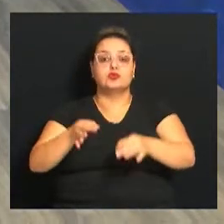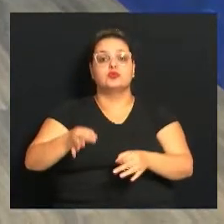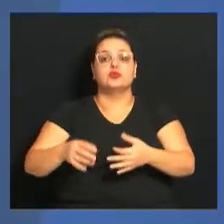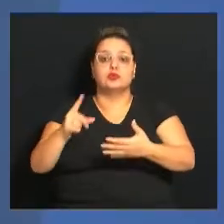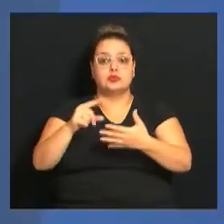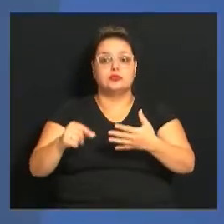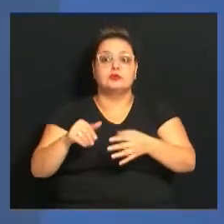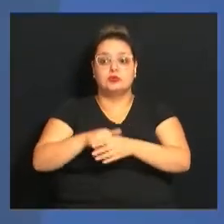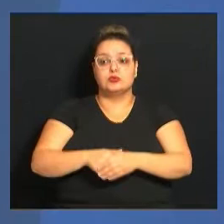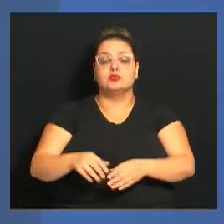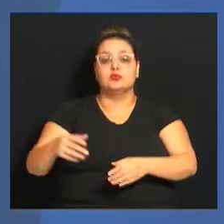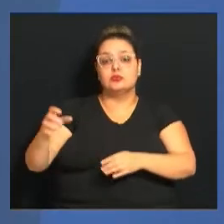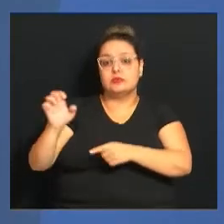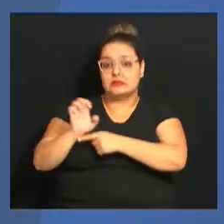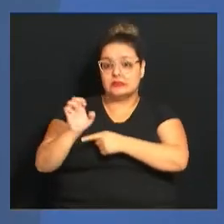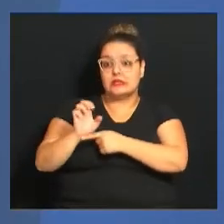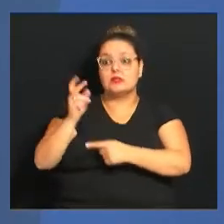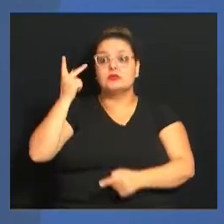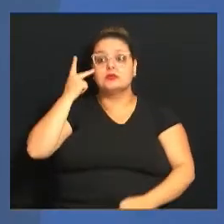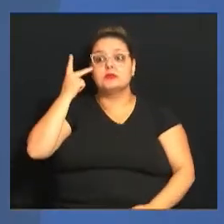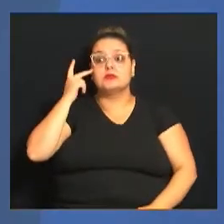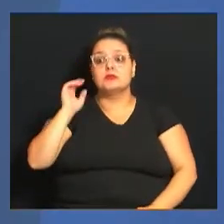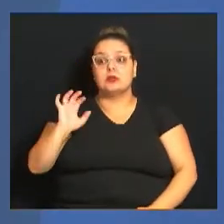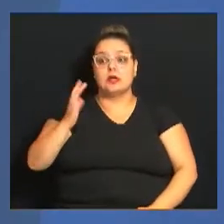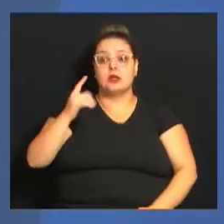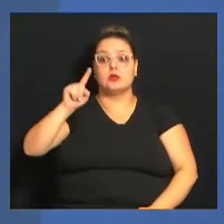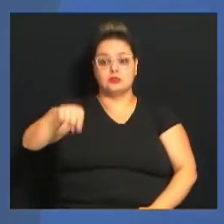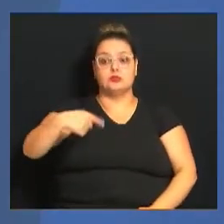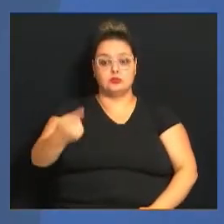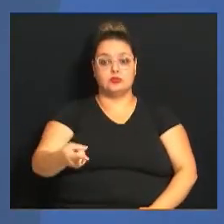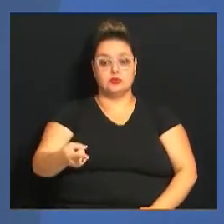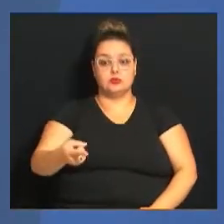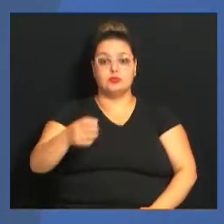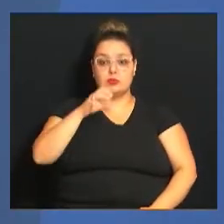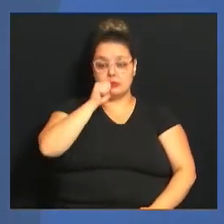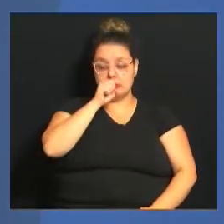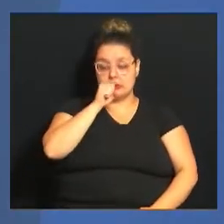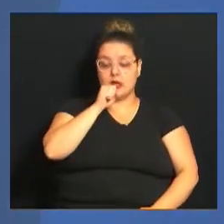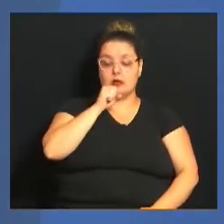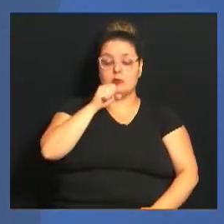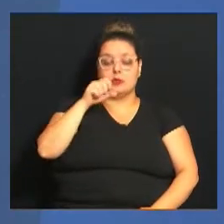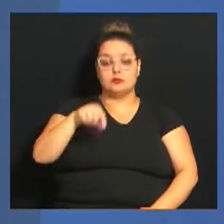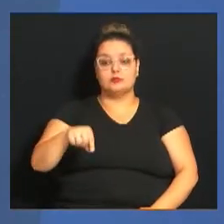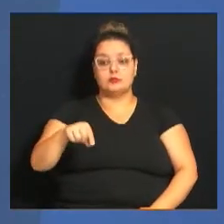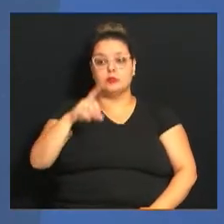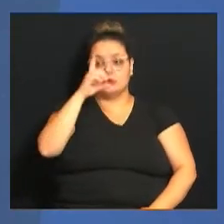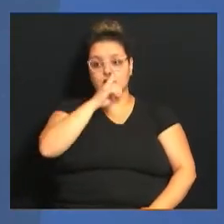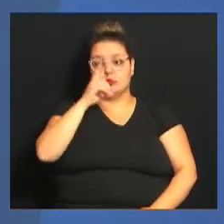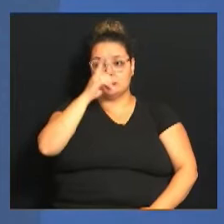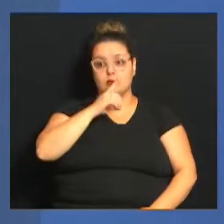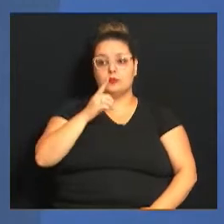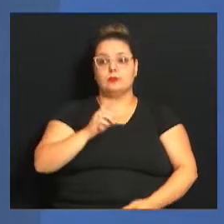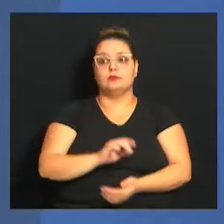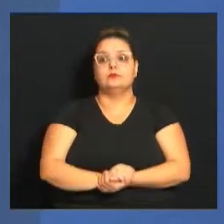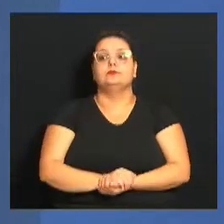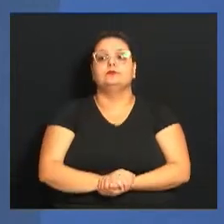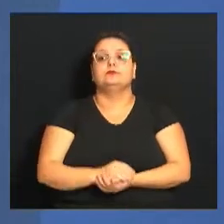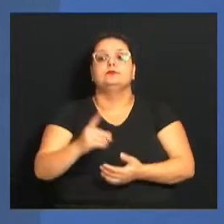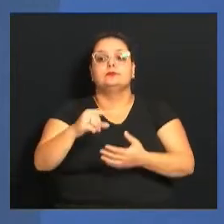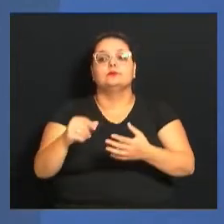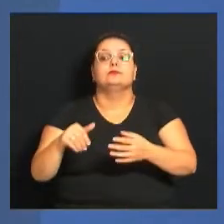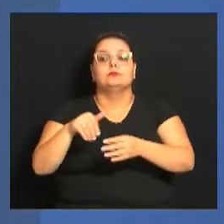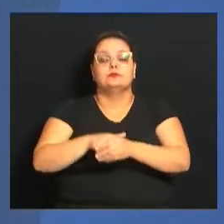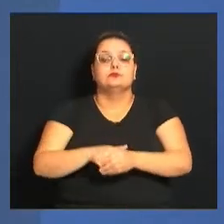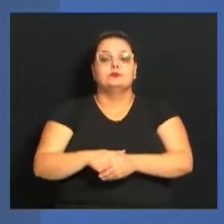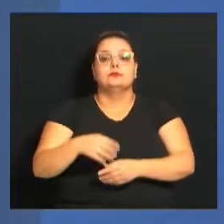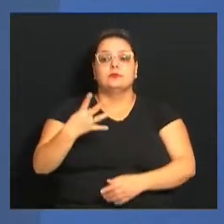Paulo já marcou um mutirão que acontece no próximo fim de semana. Então, olha, a gente tem o fim do alistamento eleitoral em 4 de maio,